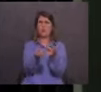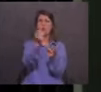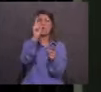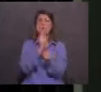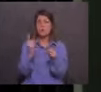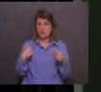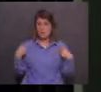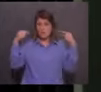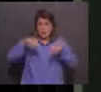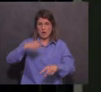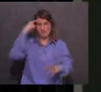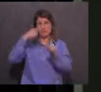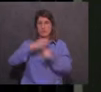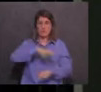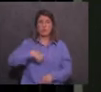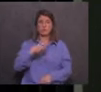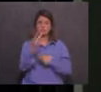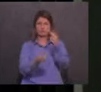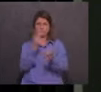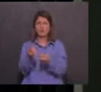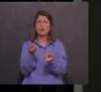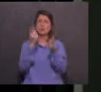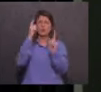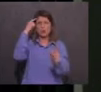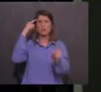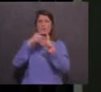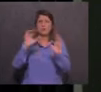para julgar o mundo, mas para o salvar.